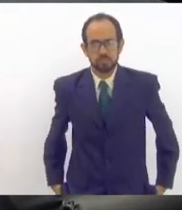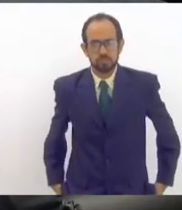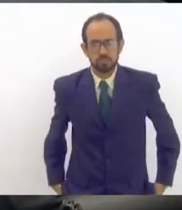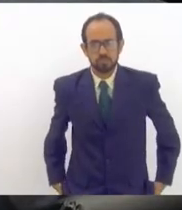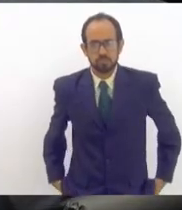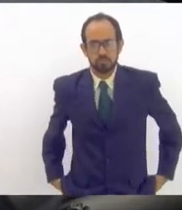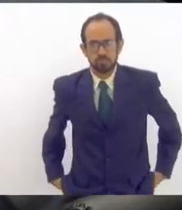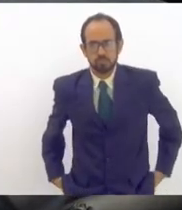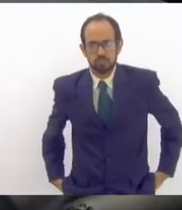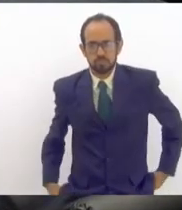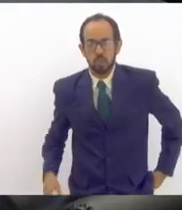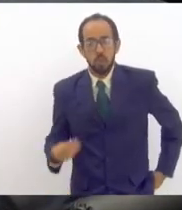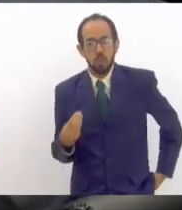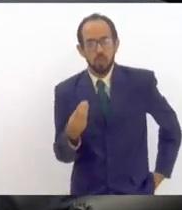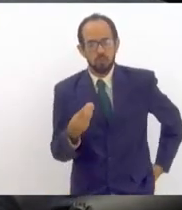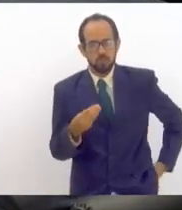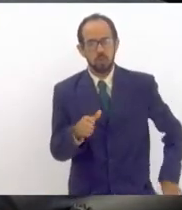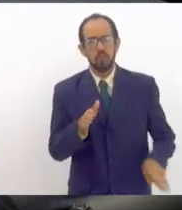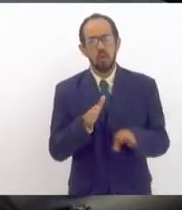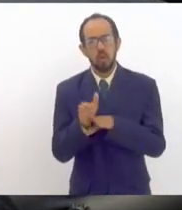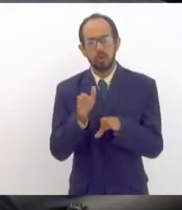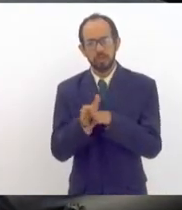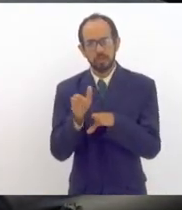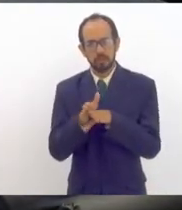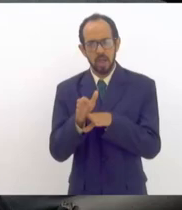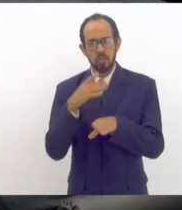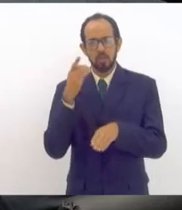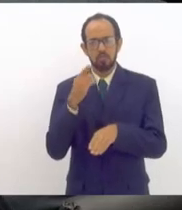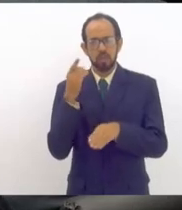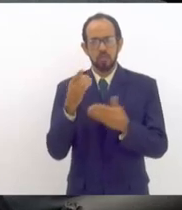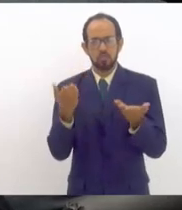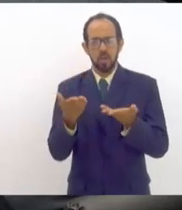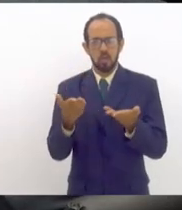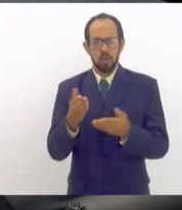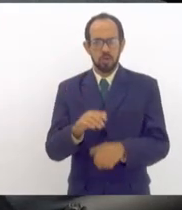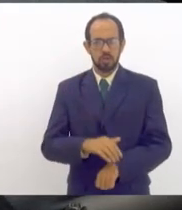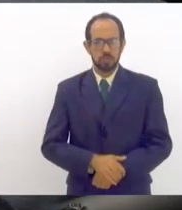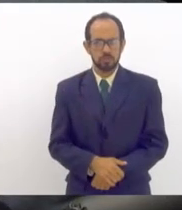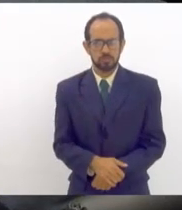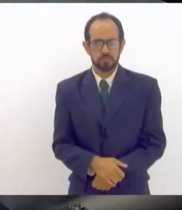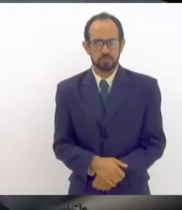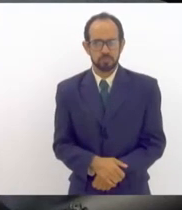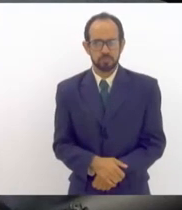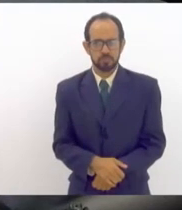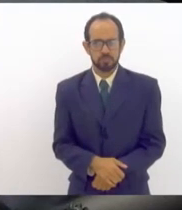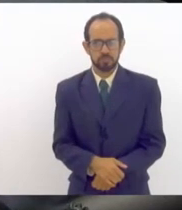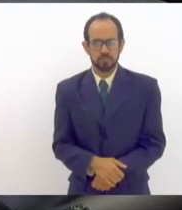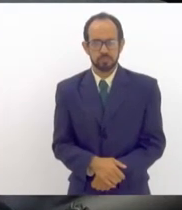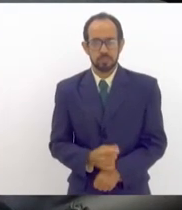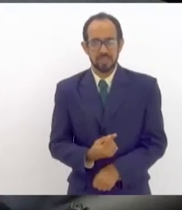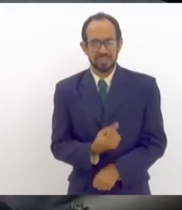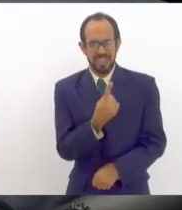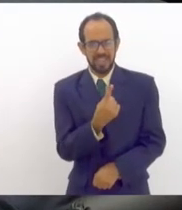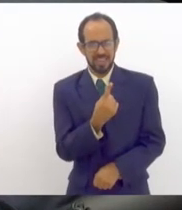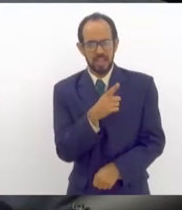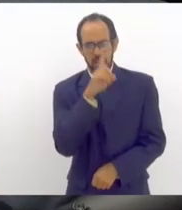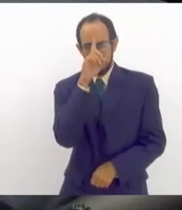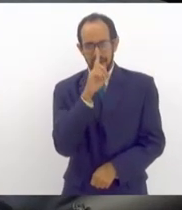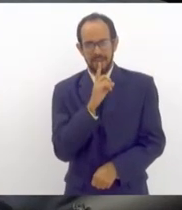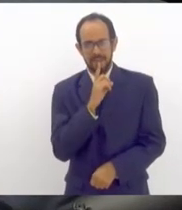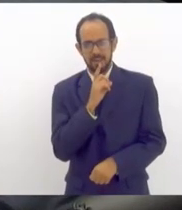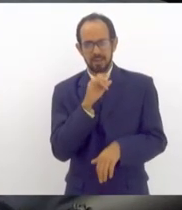como é que eu vou orientar o deputado aqui agora na sessão uma seta amarela em cima de onde da